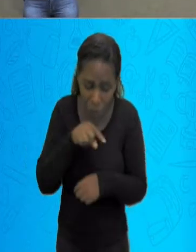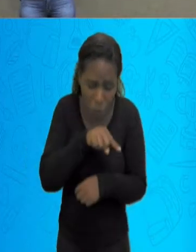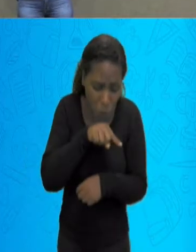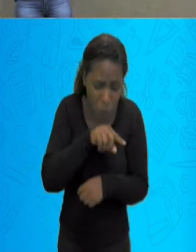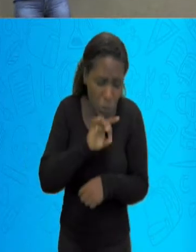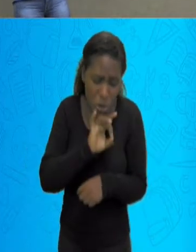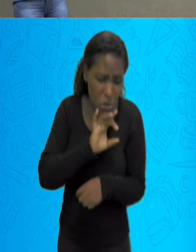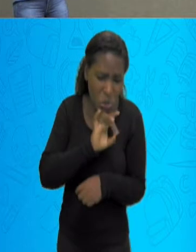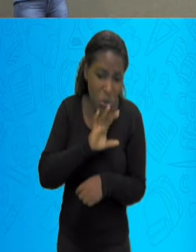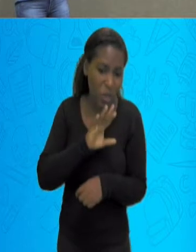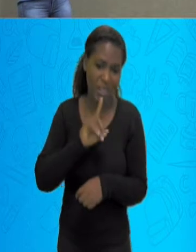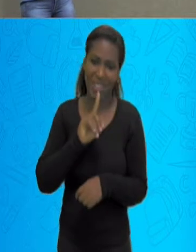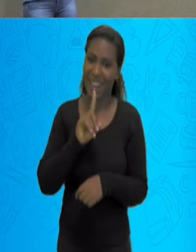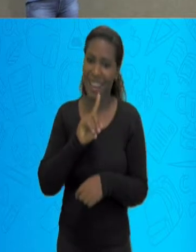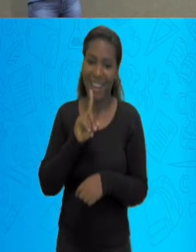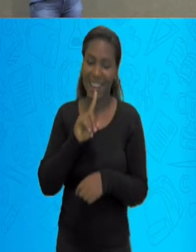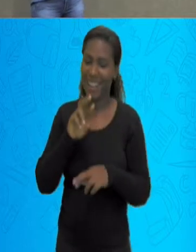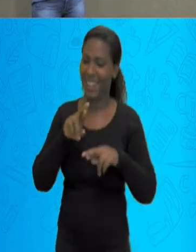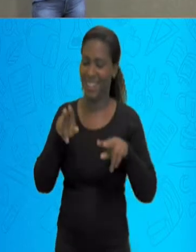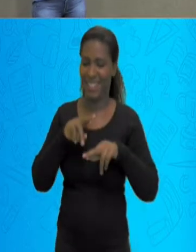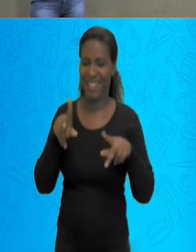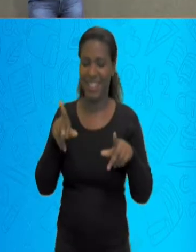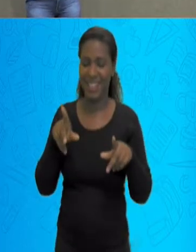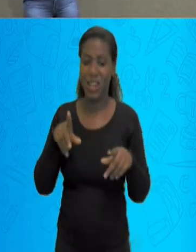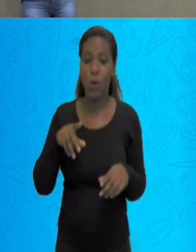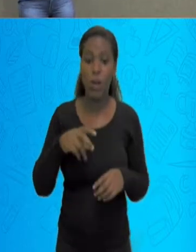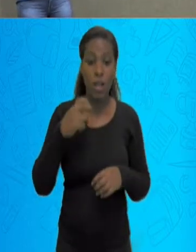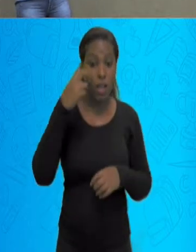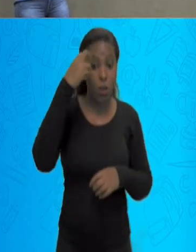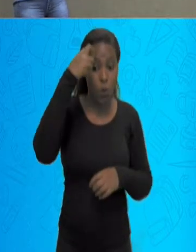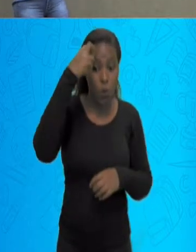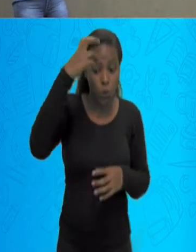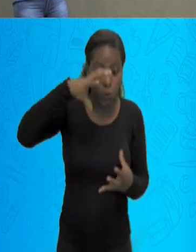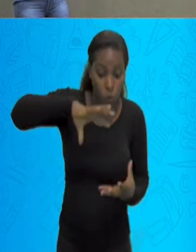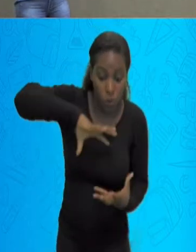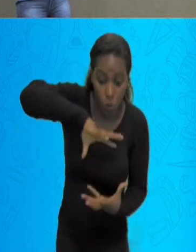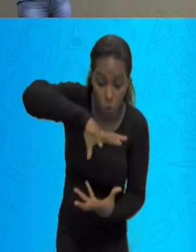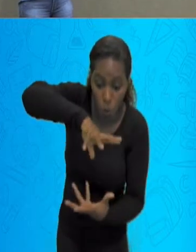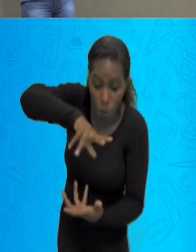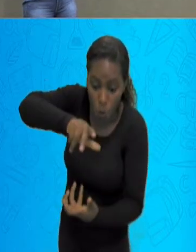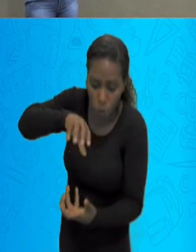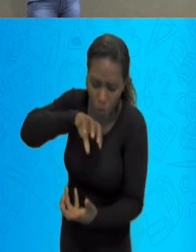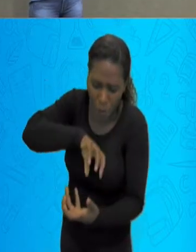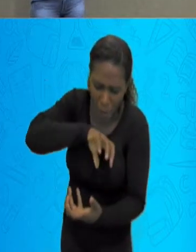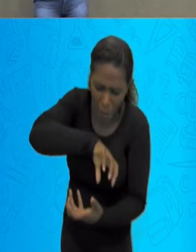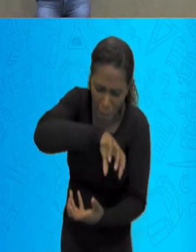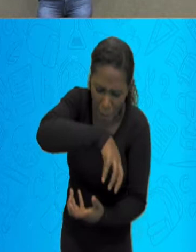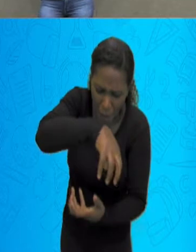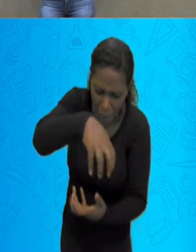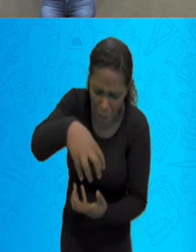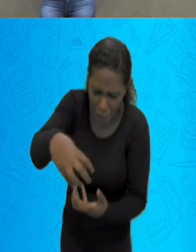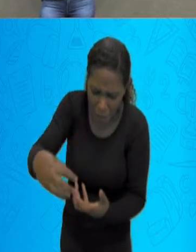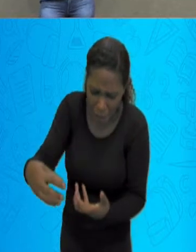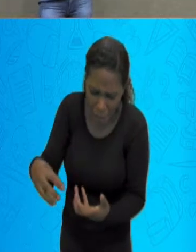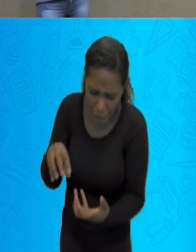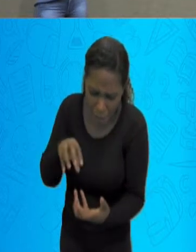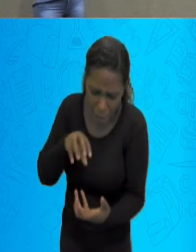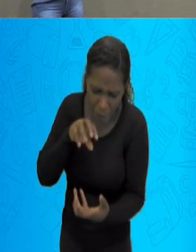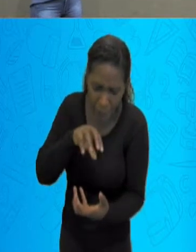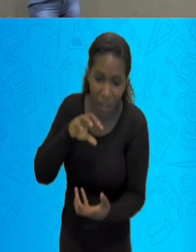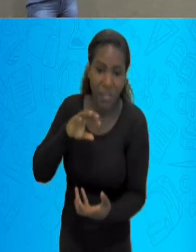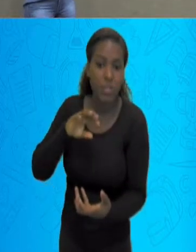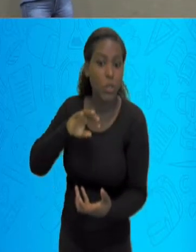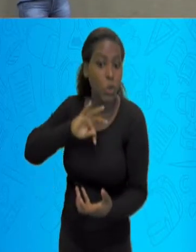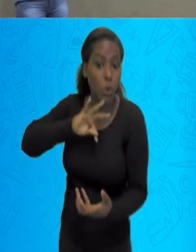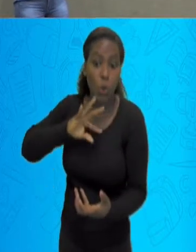por todas as culturas, pois todas elas têm o seu conjunto de crendices,